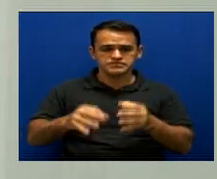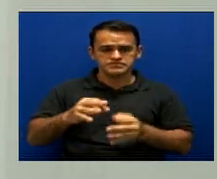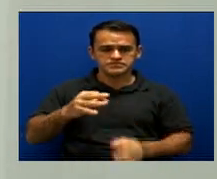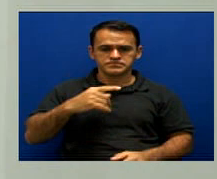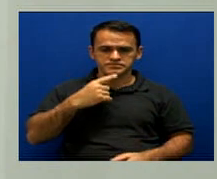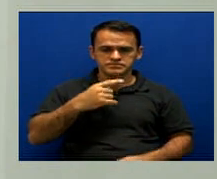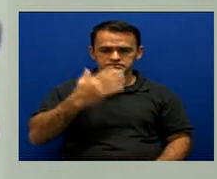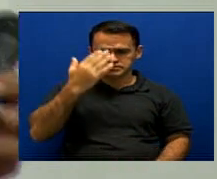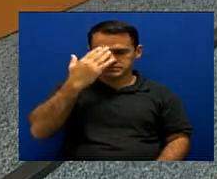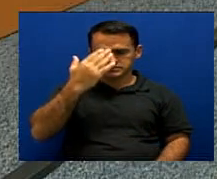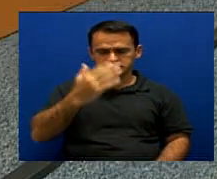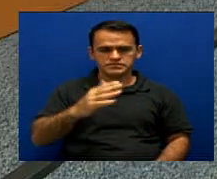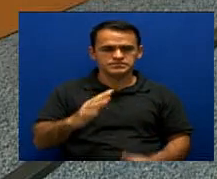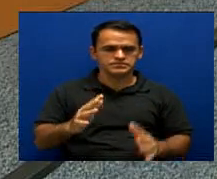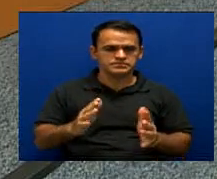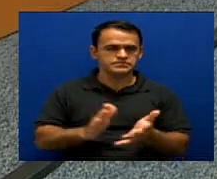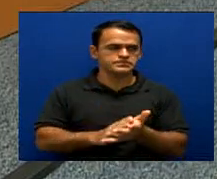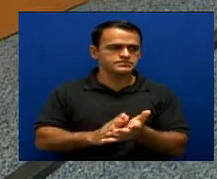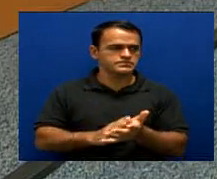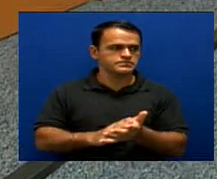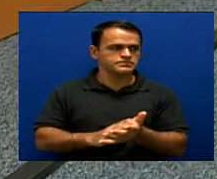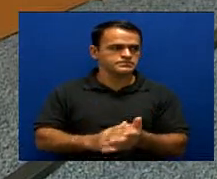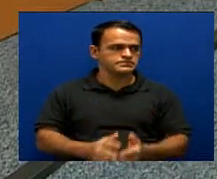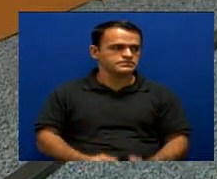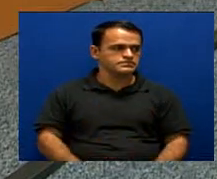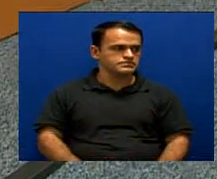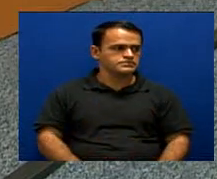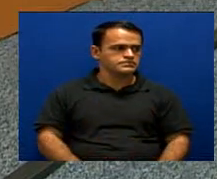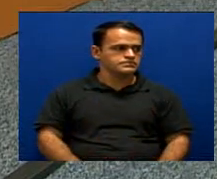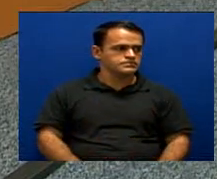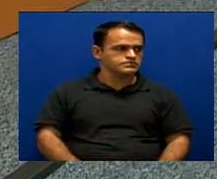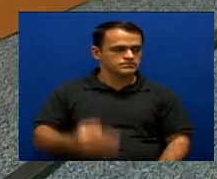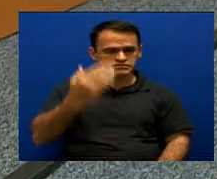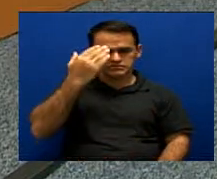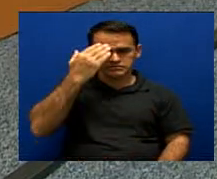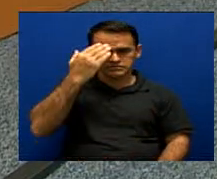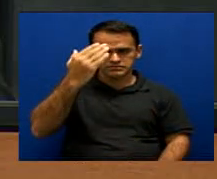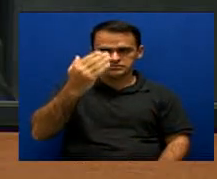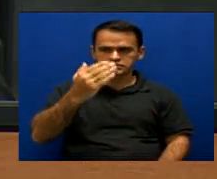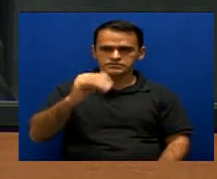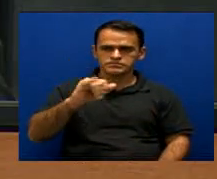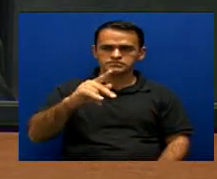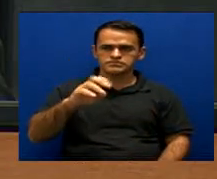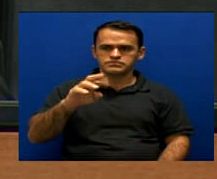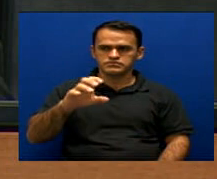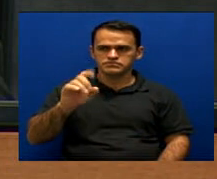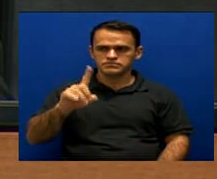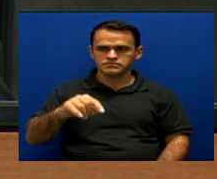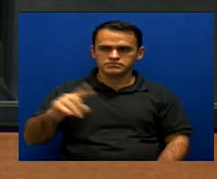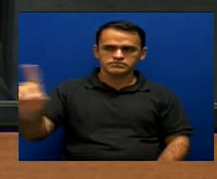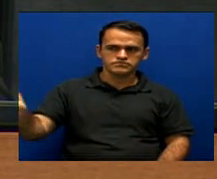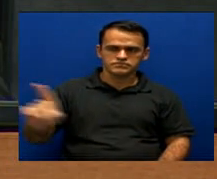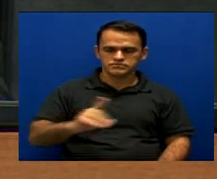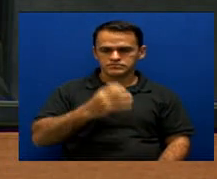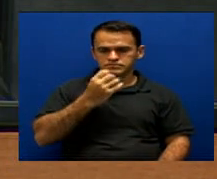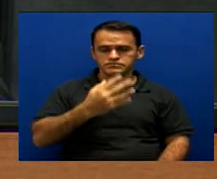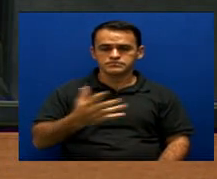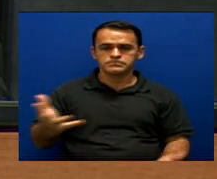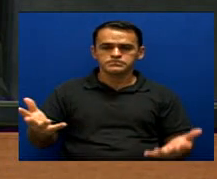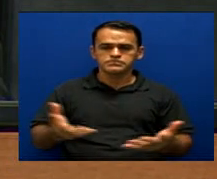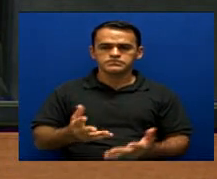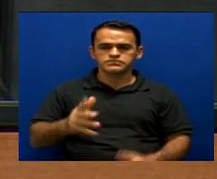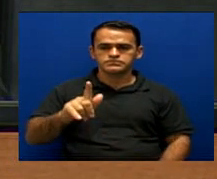obrigado obrigado obrigado e foi à tv dizer olha pra contribuir mas agora a palavra